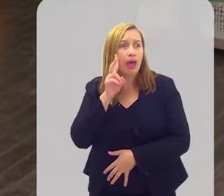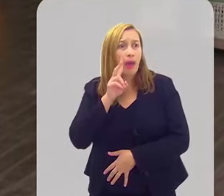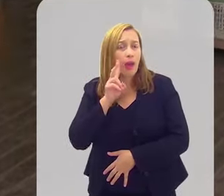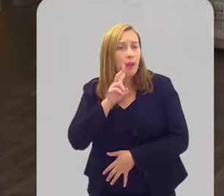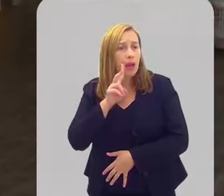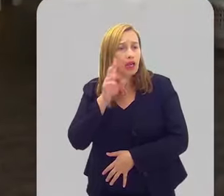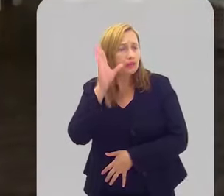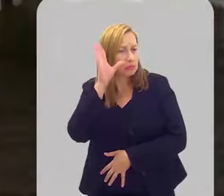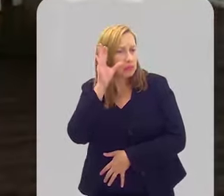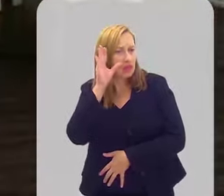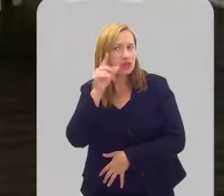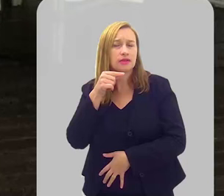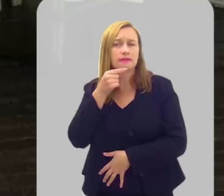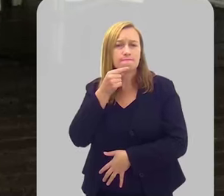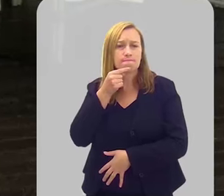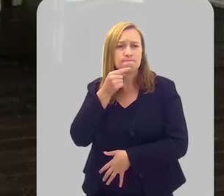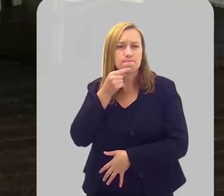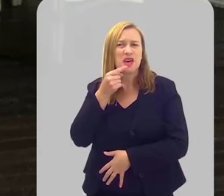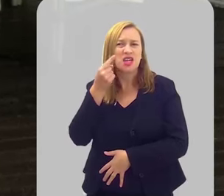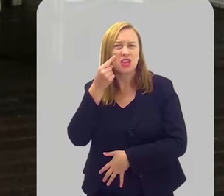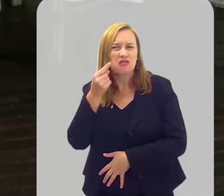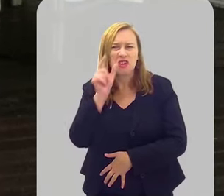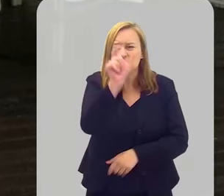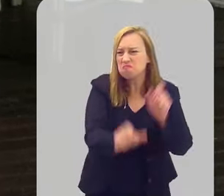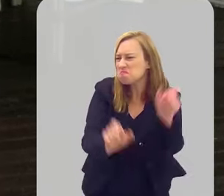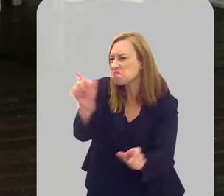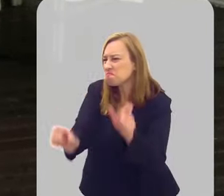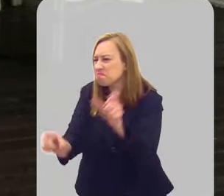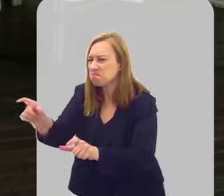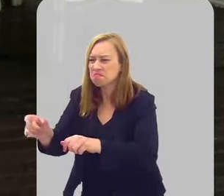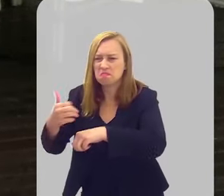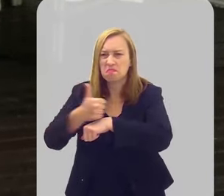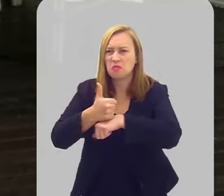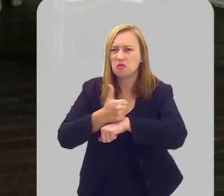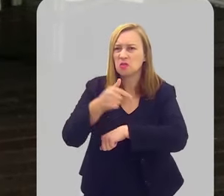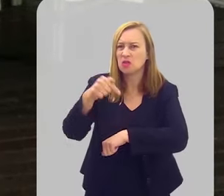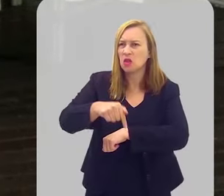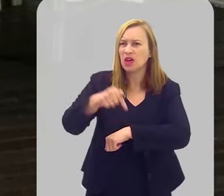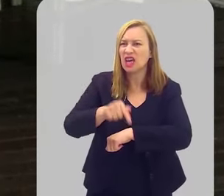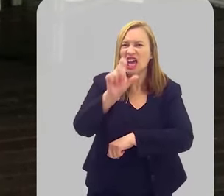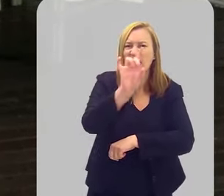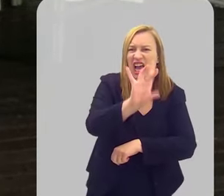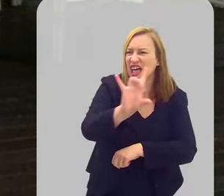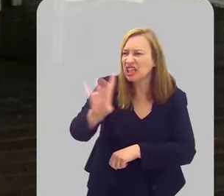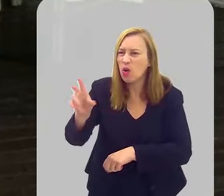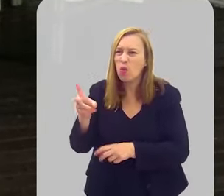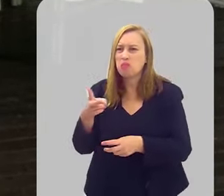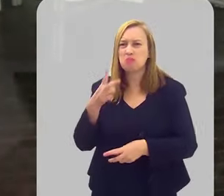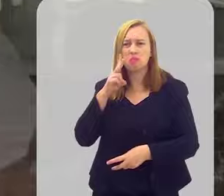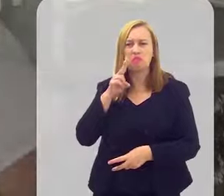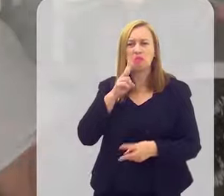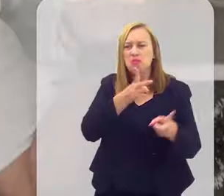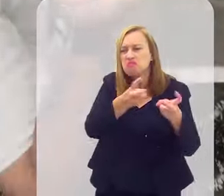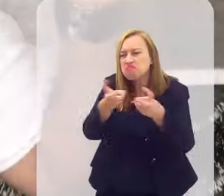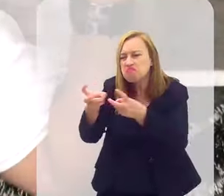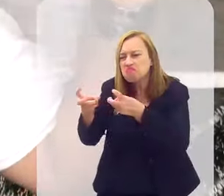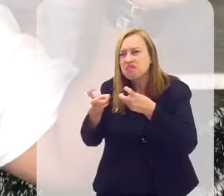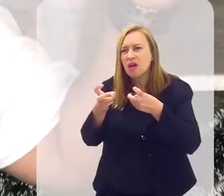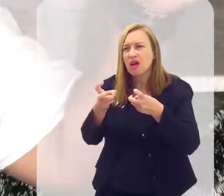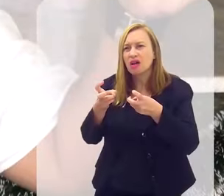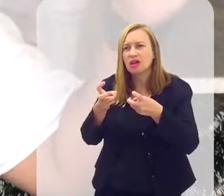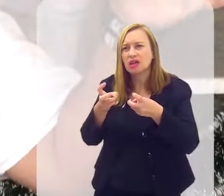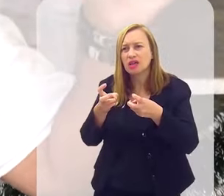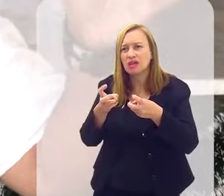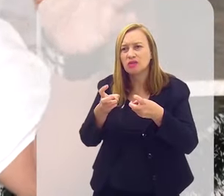eu me lembrei de algo muito interessante né de ver cada profissional aqui cada um deles